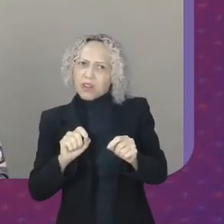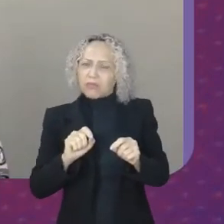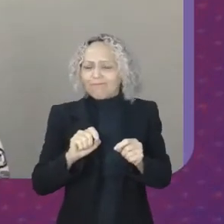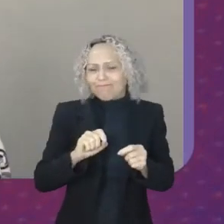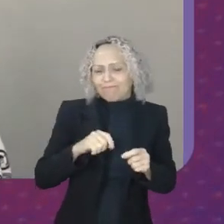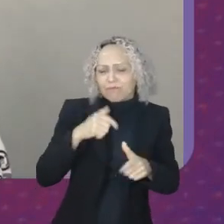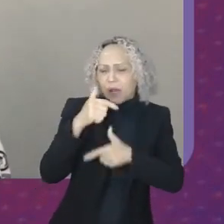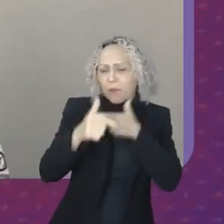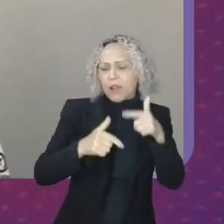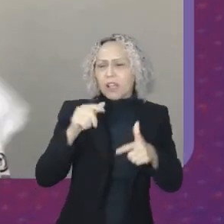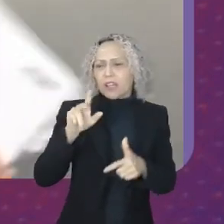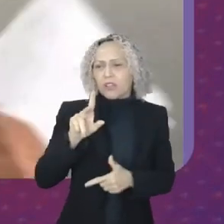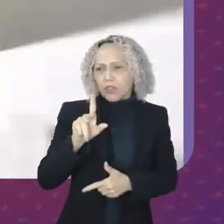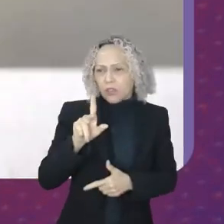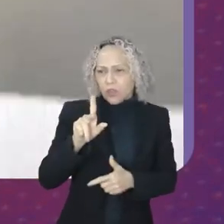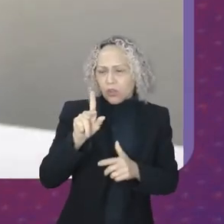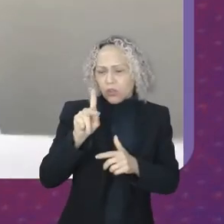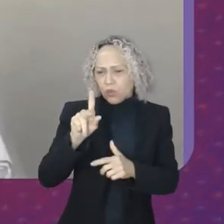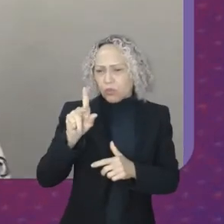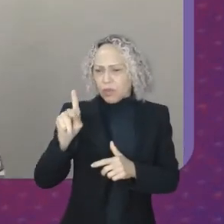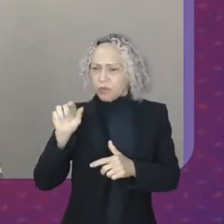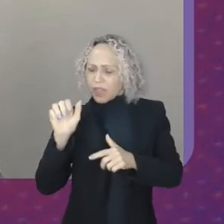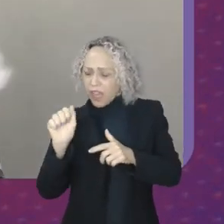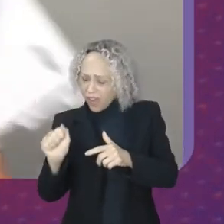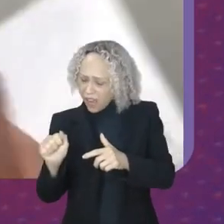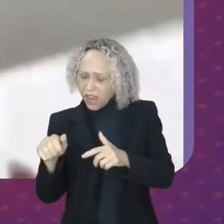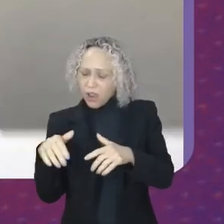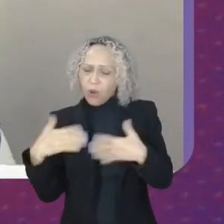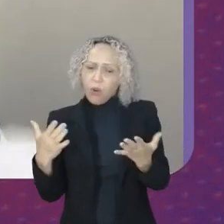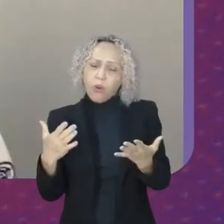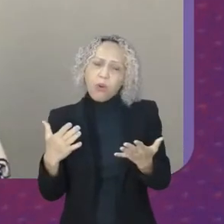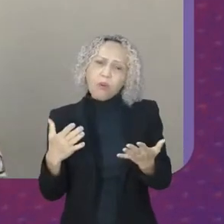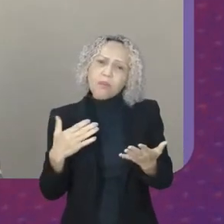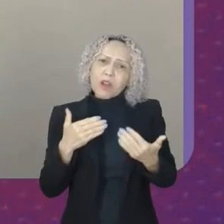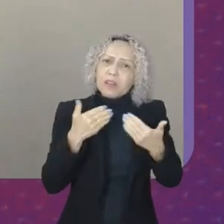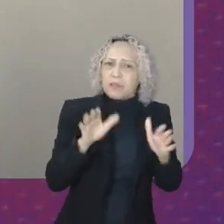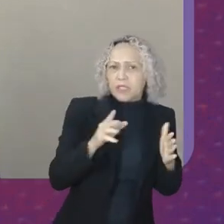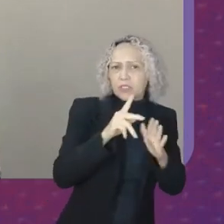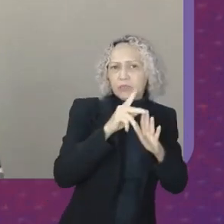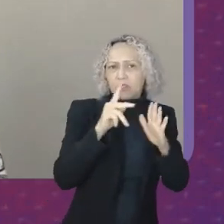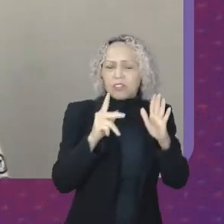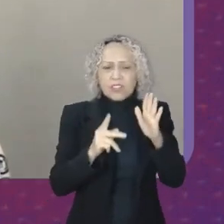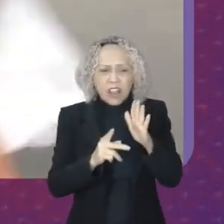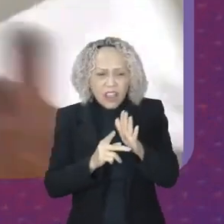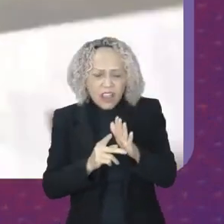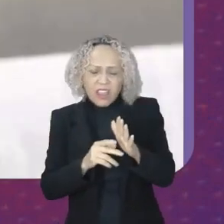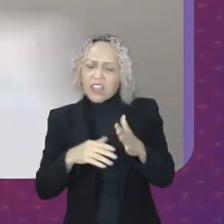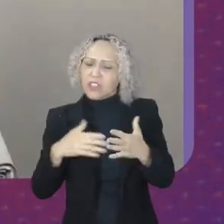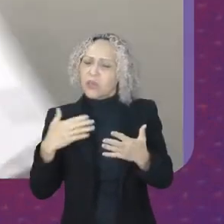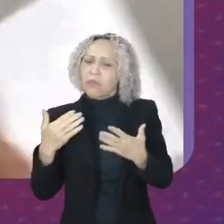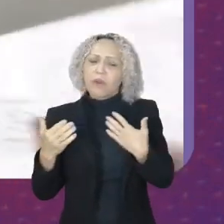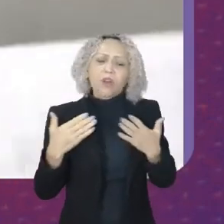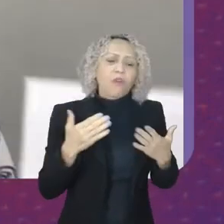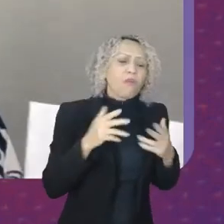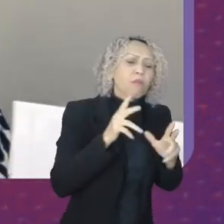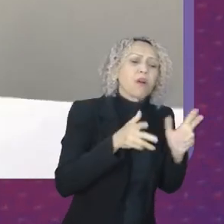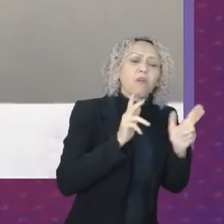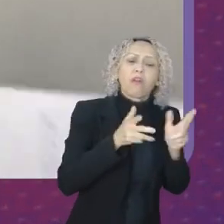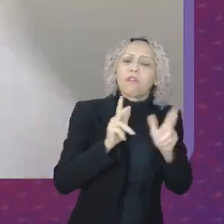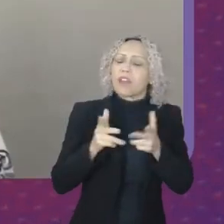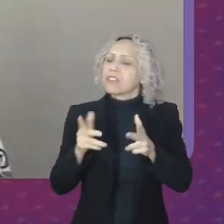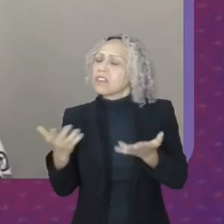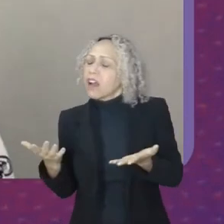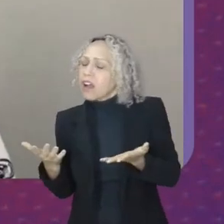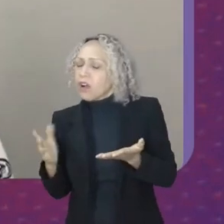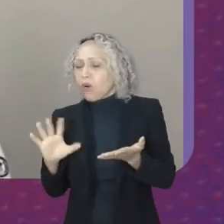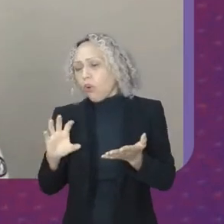de lançamento de projetos, diálogos, serviços novos que serão